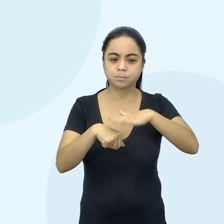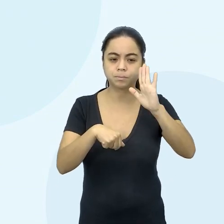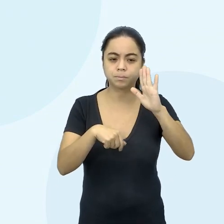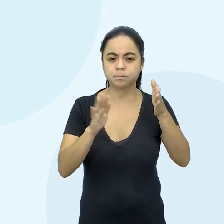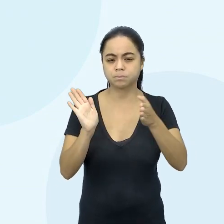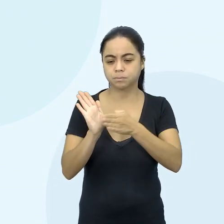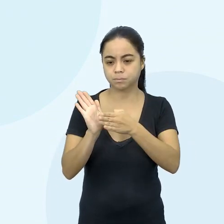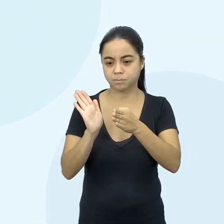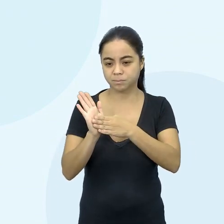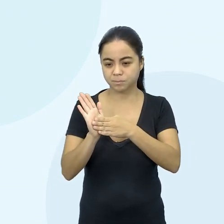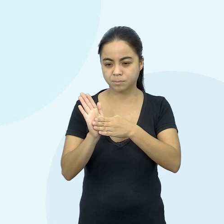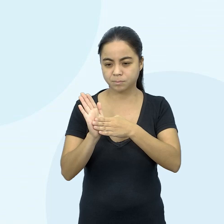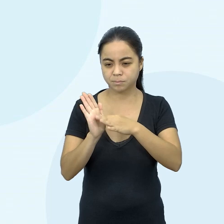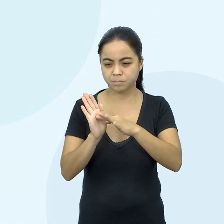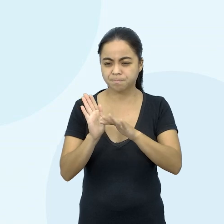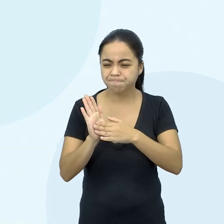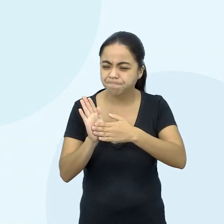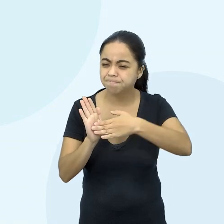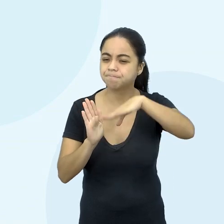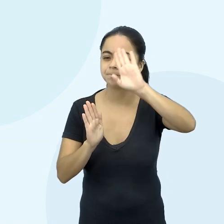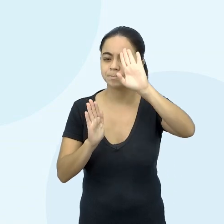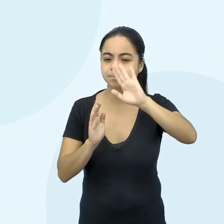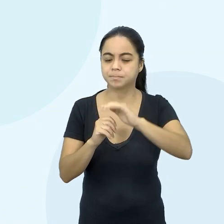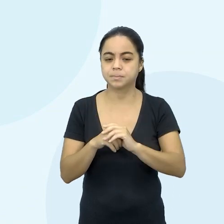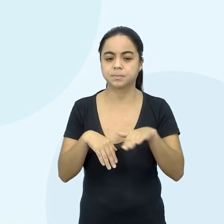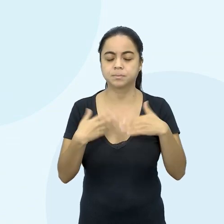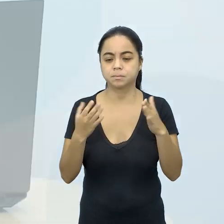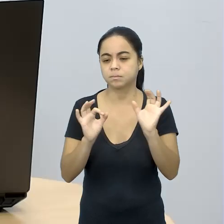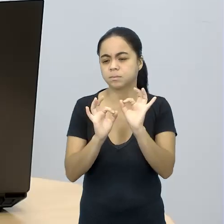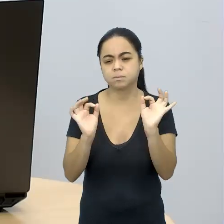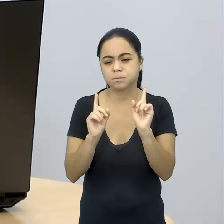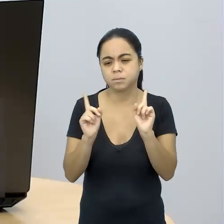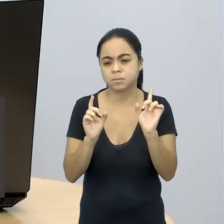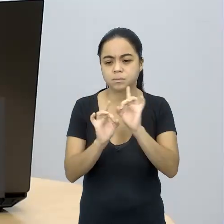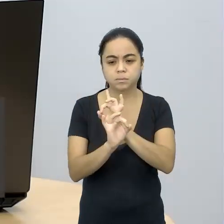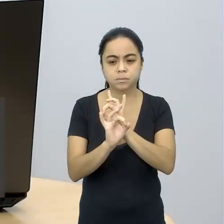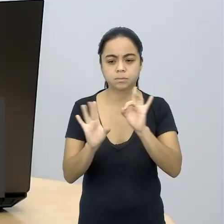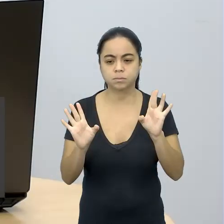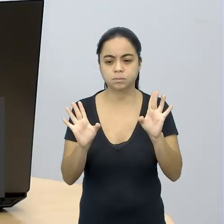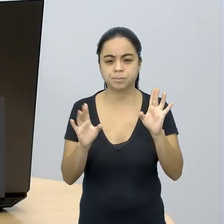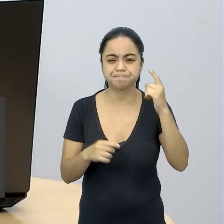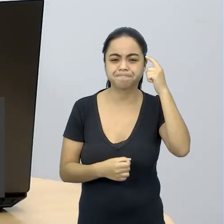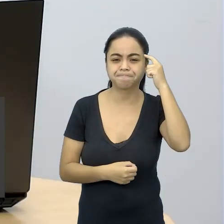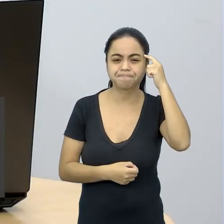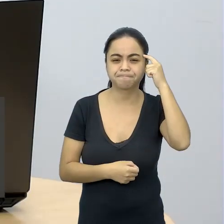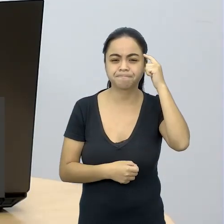é proposto inicialmente por ela. Então, pessoal, não basta apenas nós